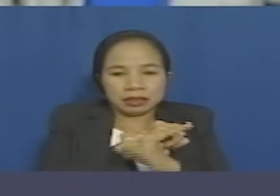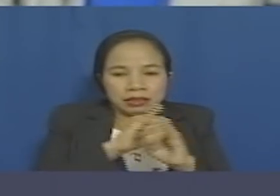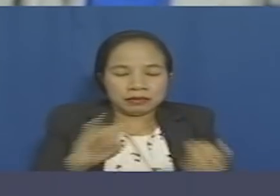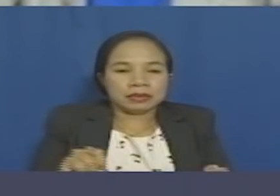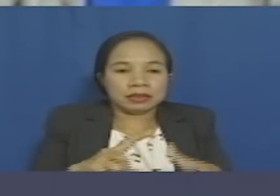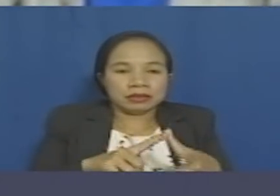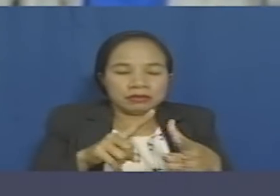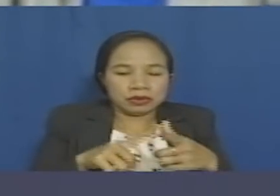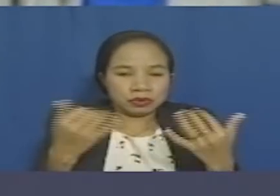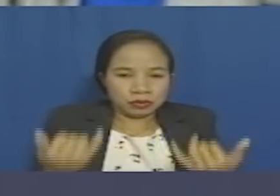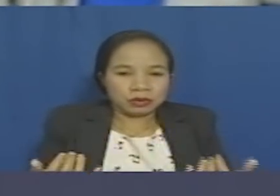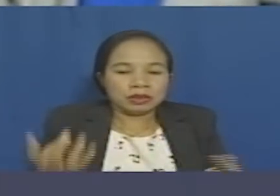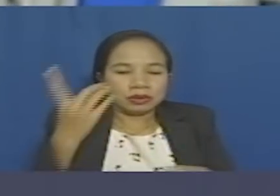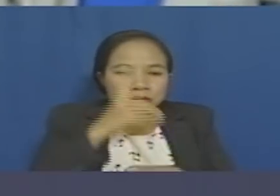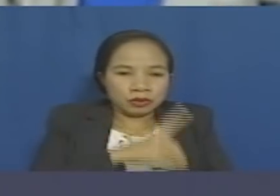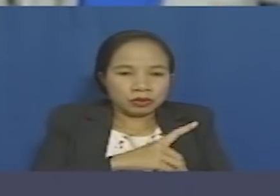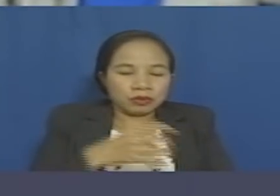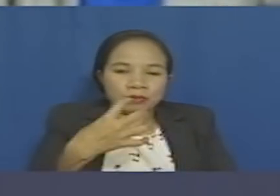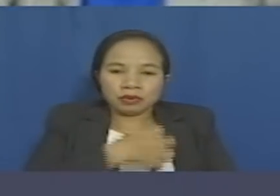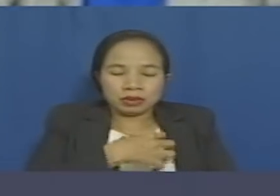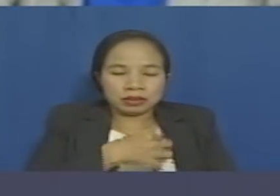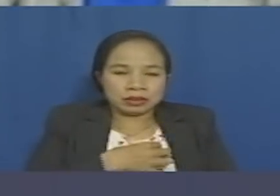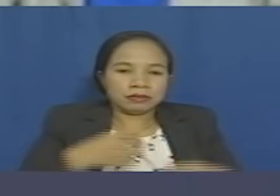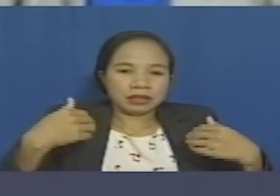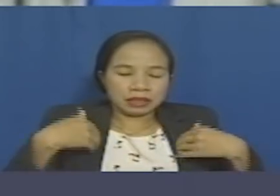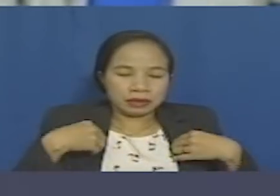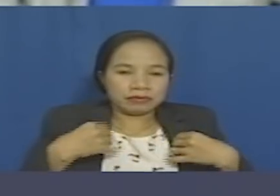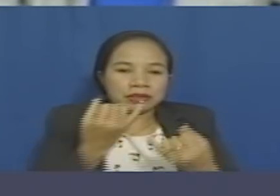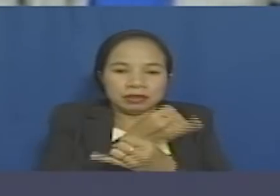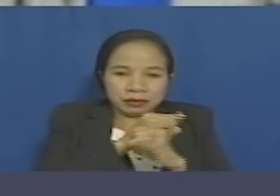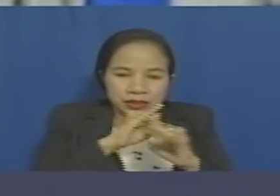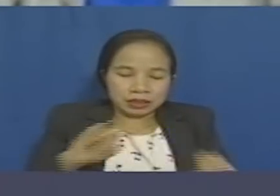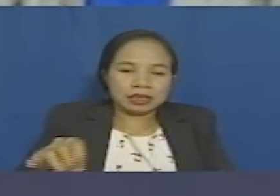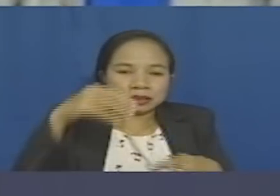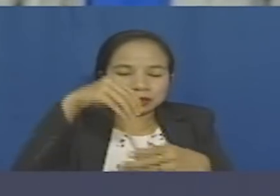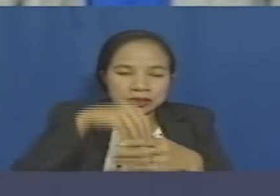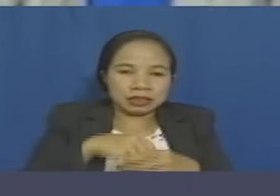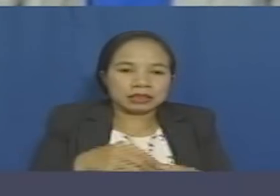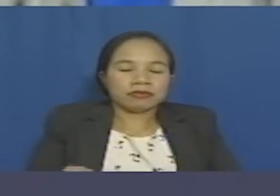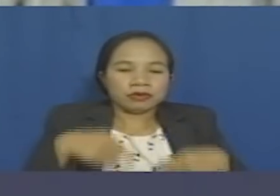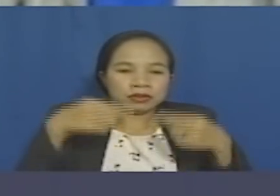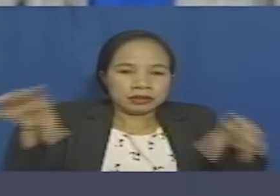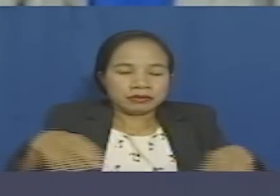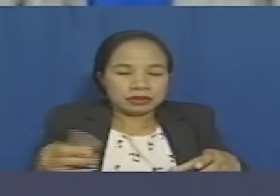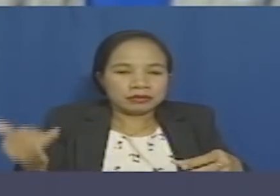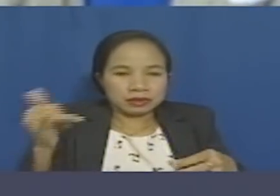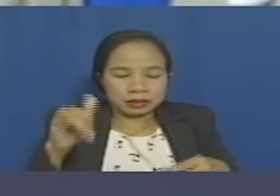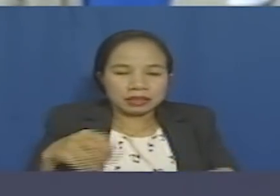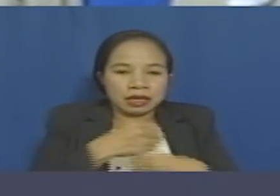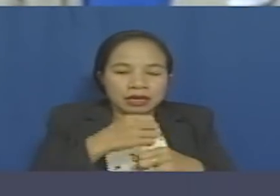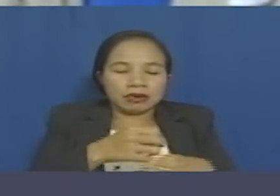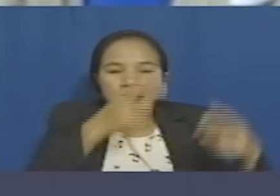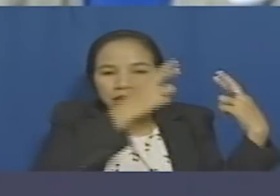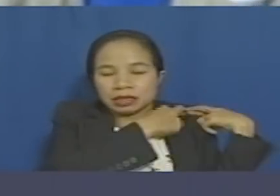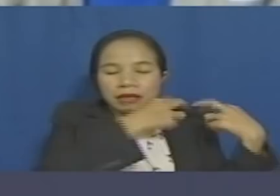o inloron, polícia sira nbe maka ia independência ne laran, recruta sira, atu asigura itene